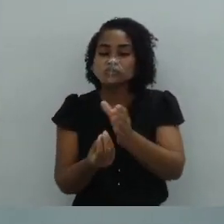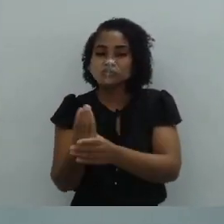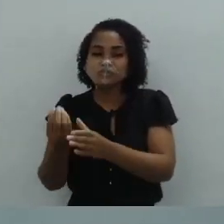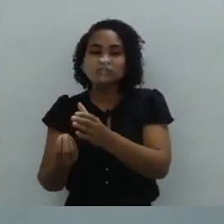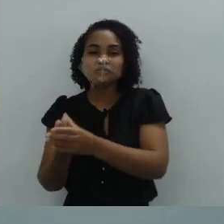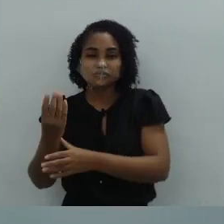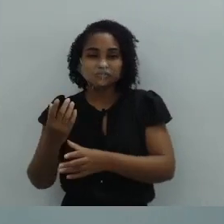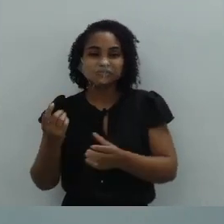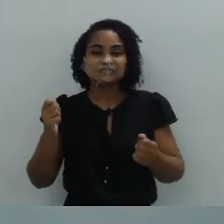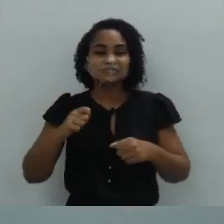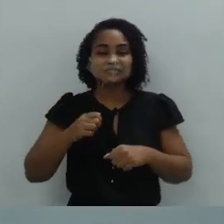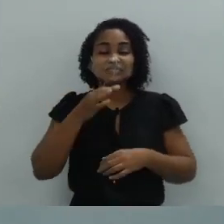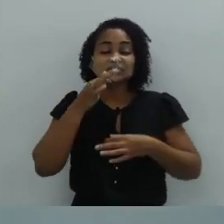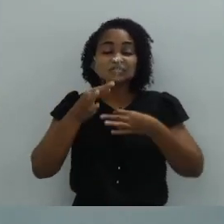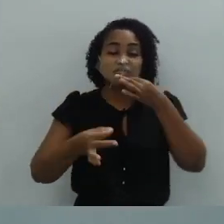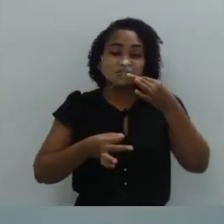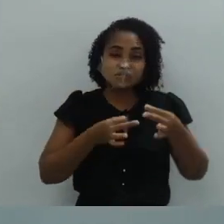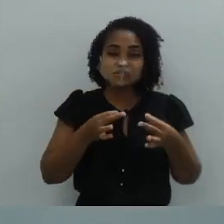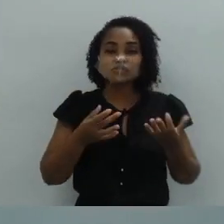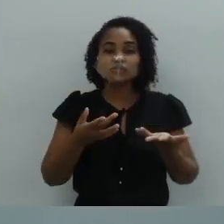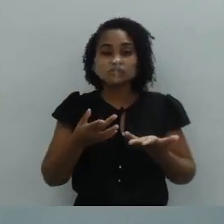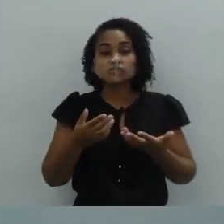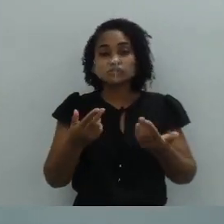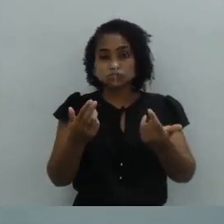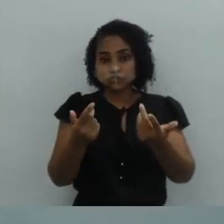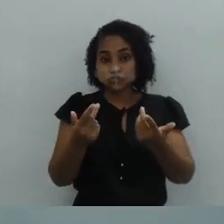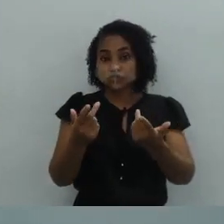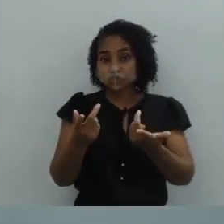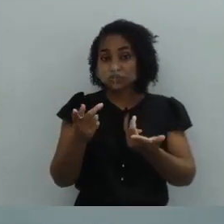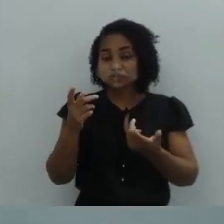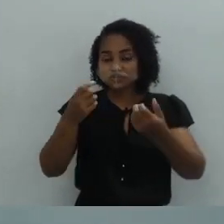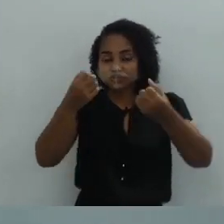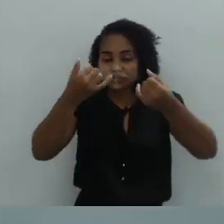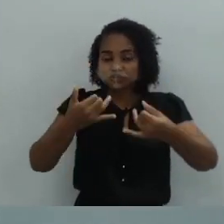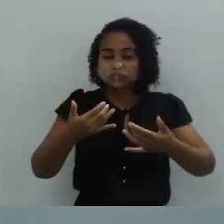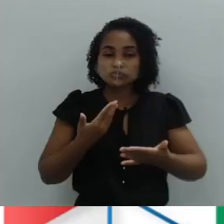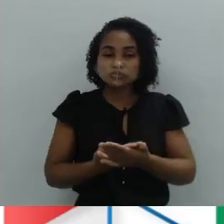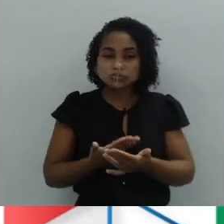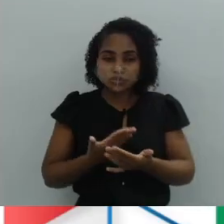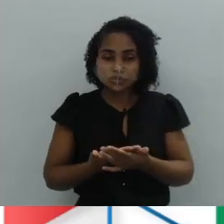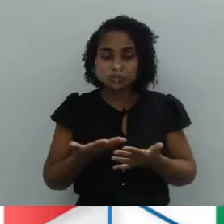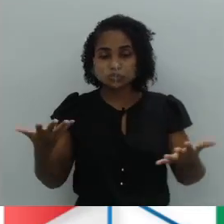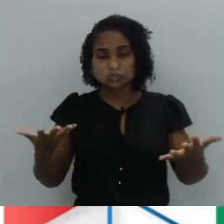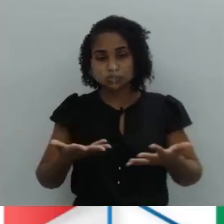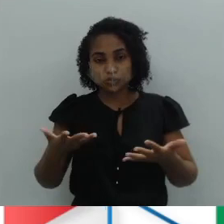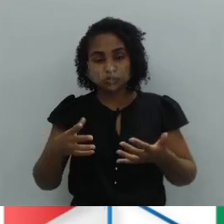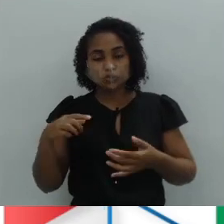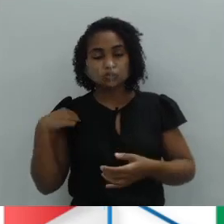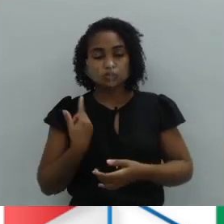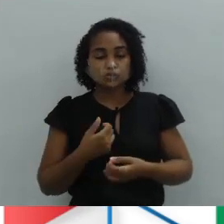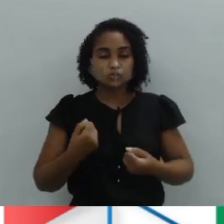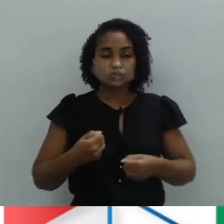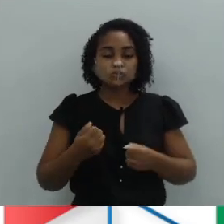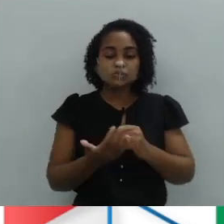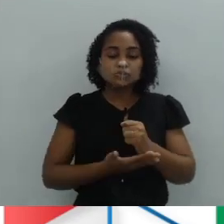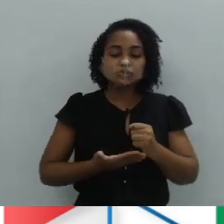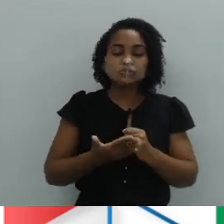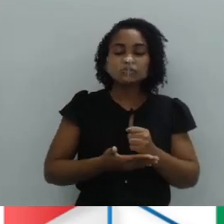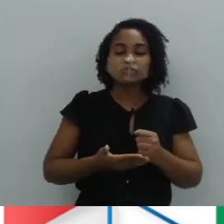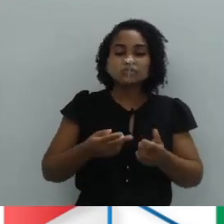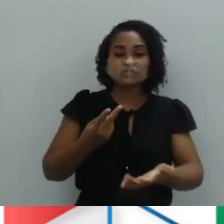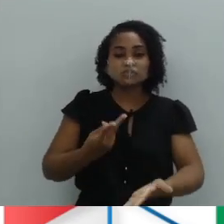todo texto argumentativo, como é o caso desse gênero que a gente está trabalhando, a gente precisa estar pautados